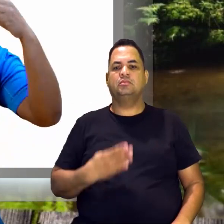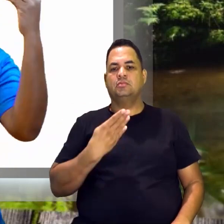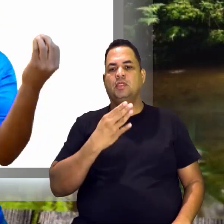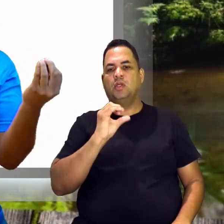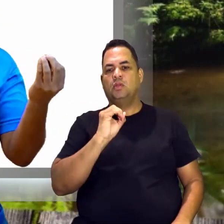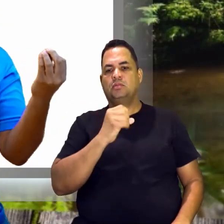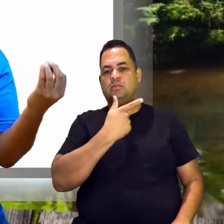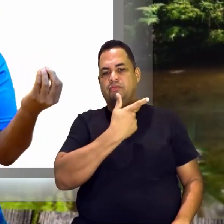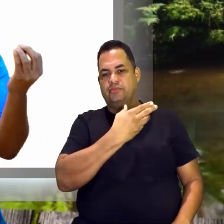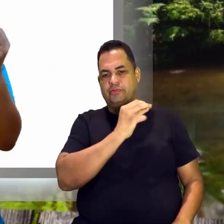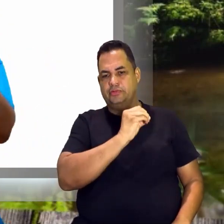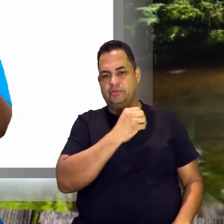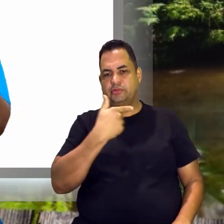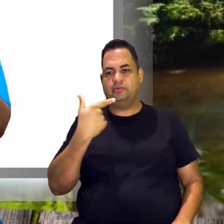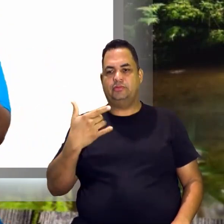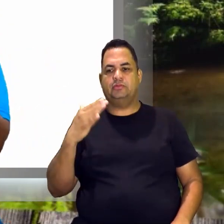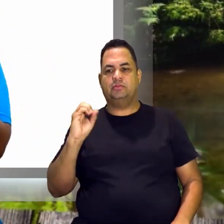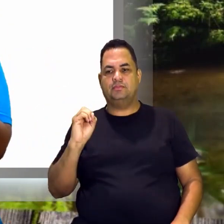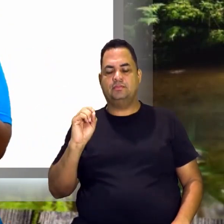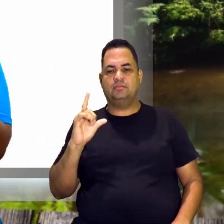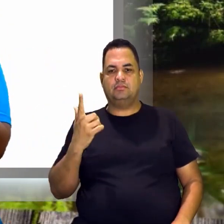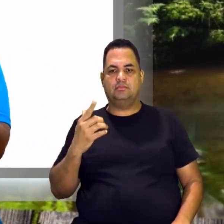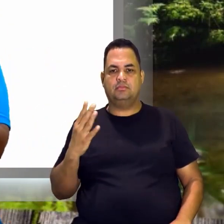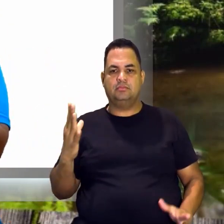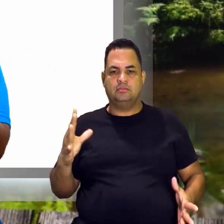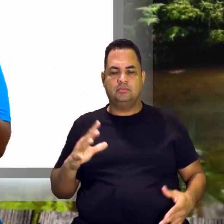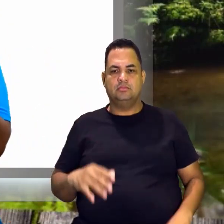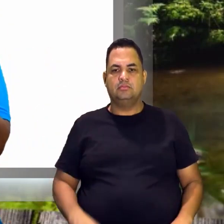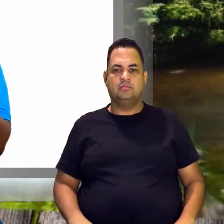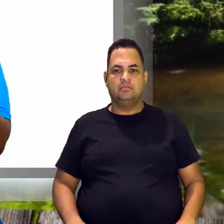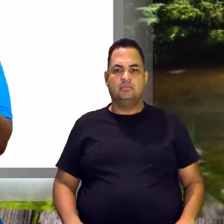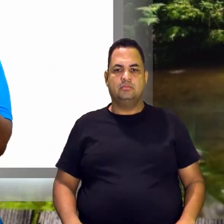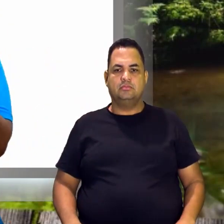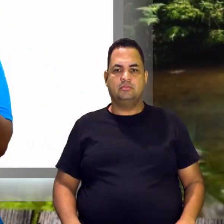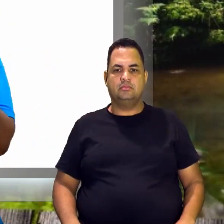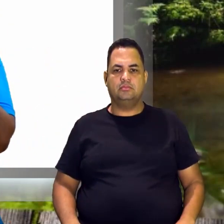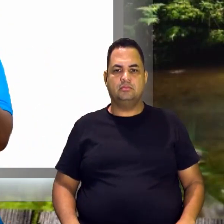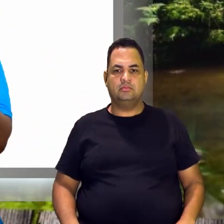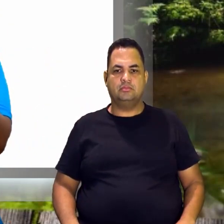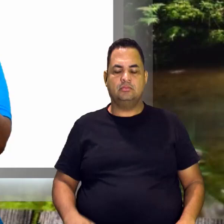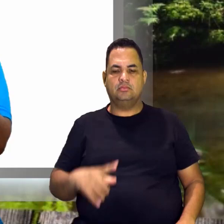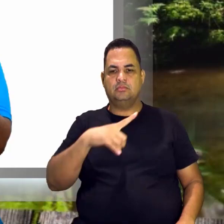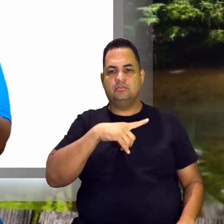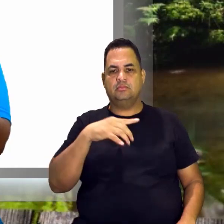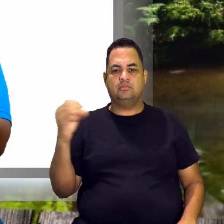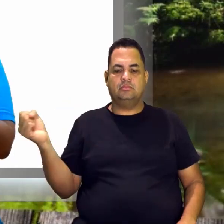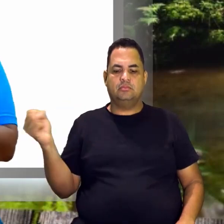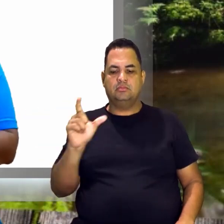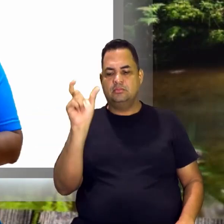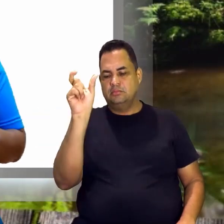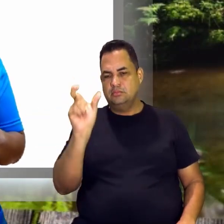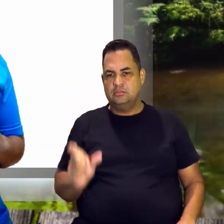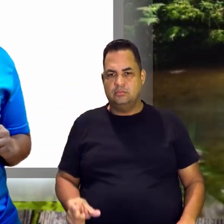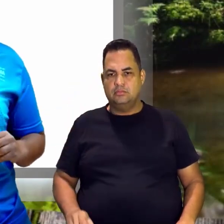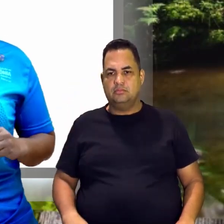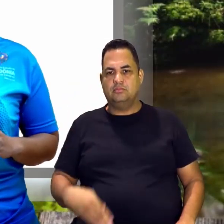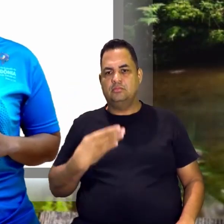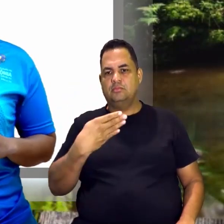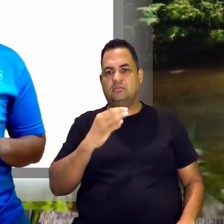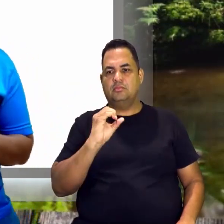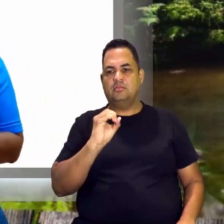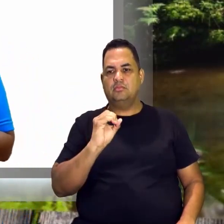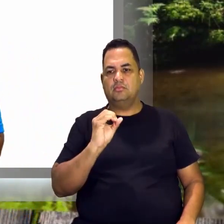40, 20, para depois que ocorrer a fusão ou a fertilização, você ter novo indivíduo com novamente